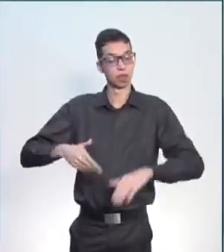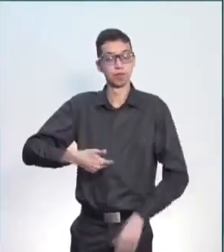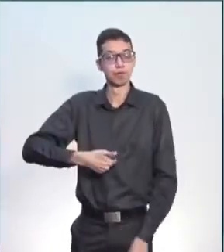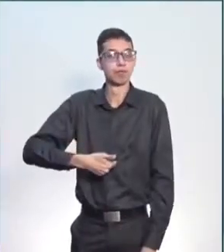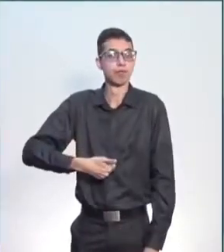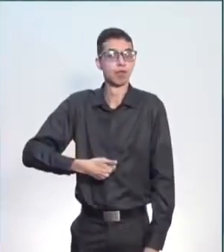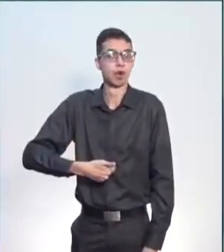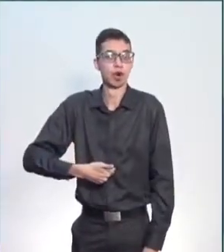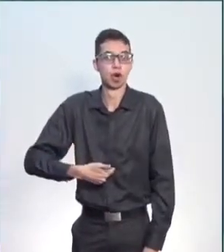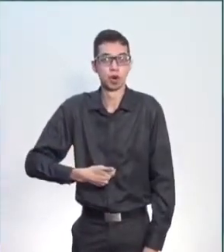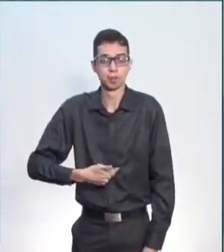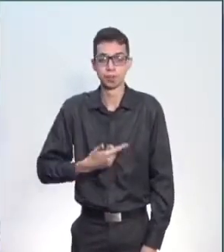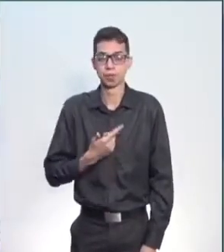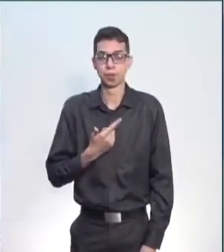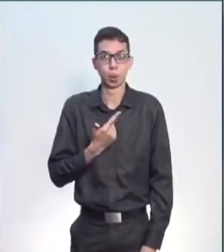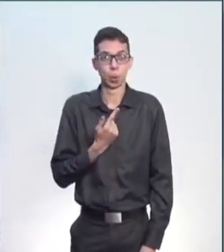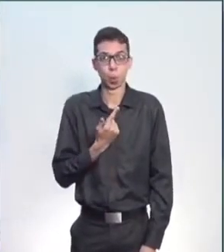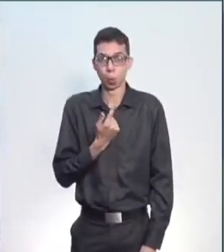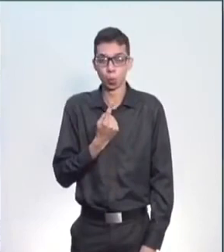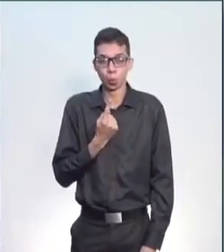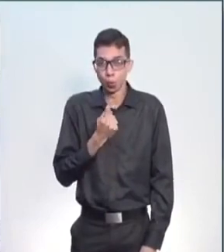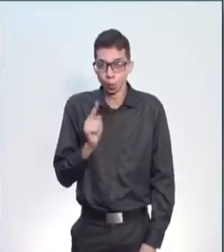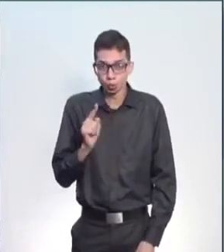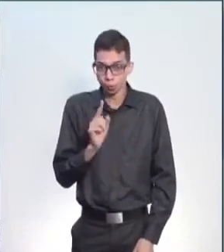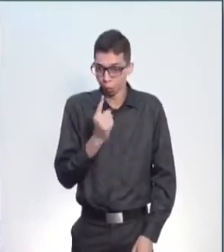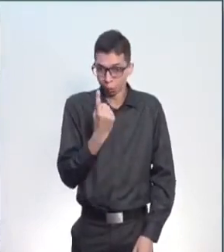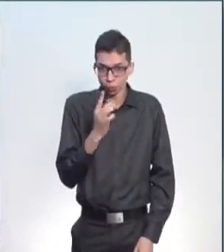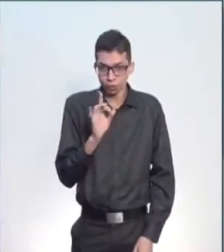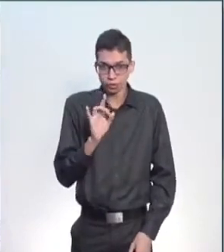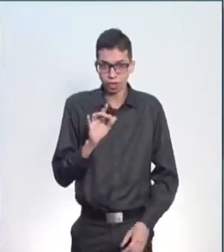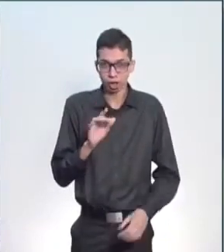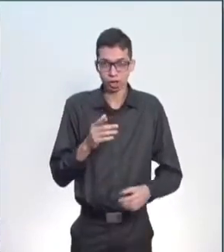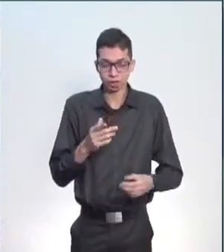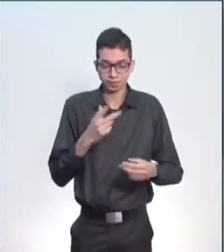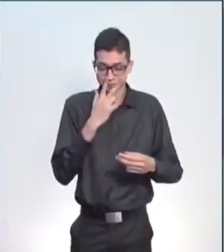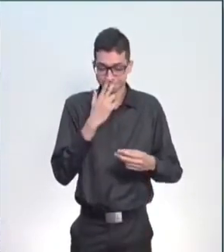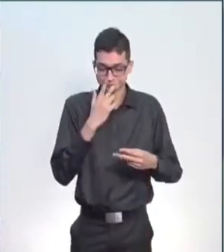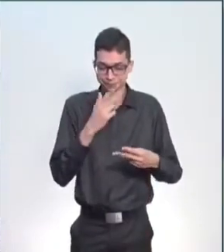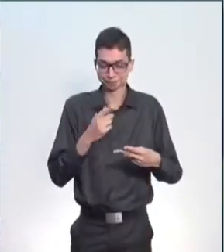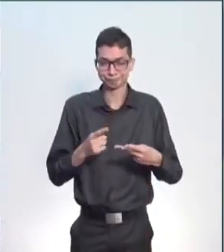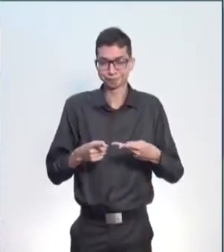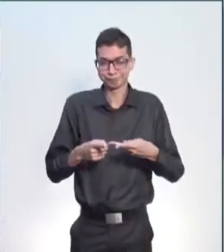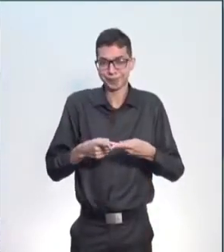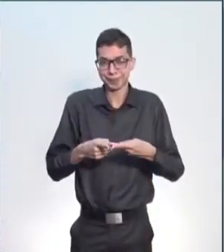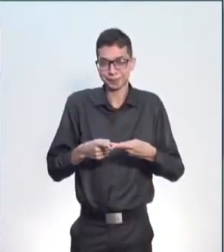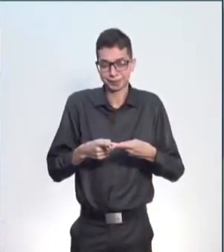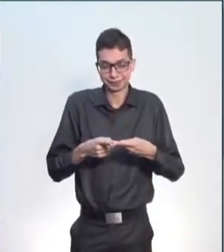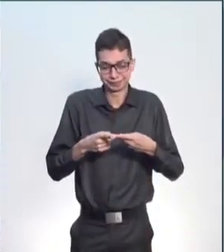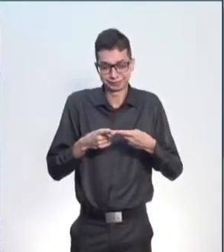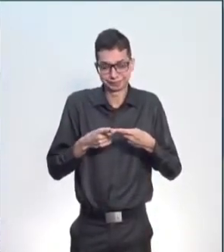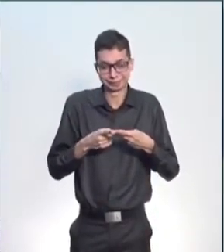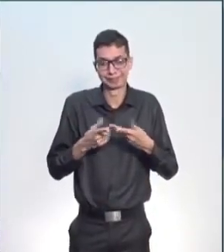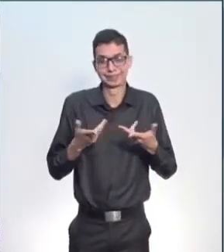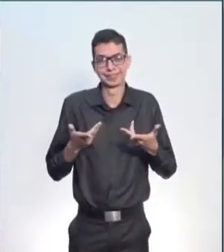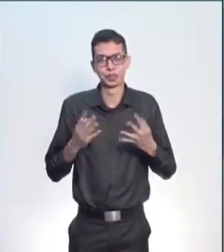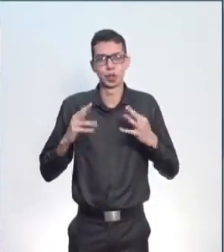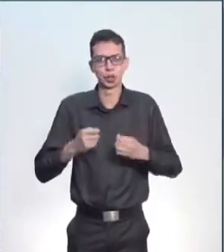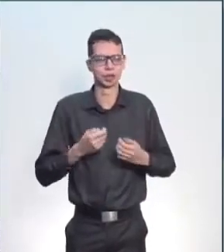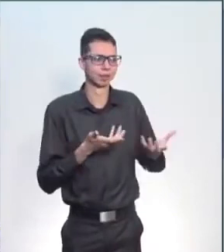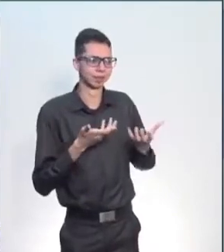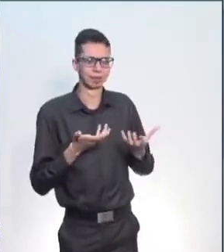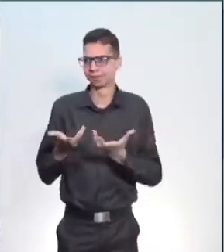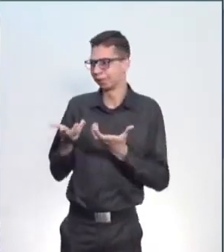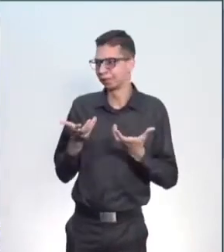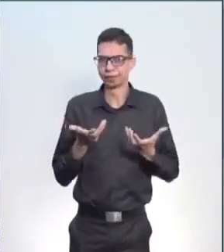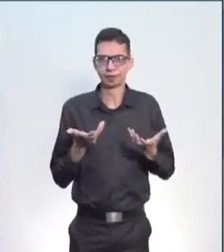último pedaço pode ser muito disputado, não é verdade? Mas muito obrigada pela participação, é bem